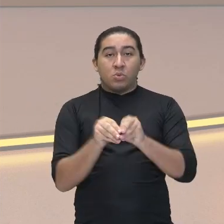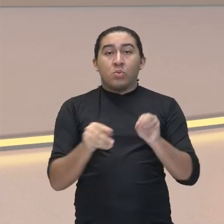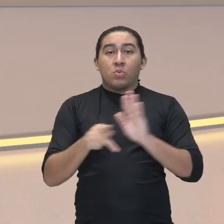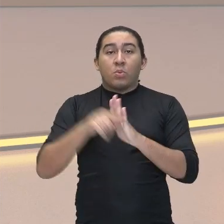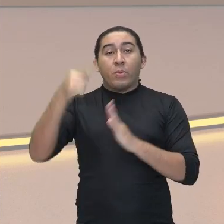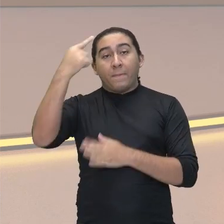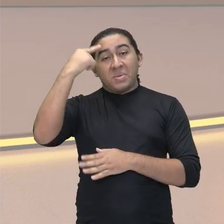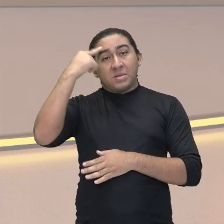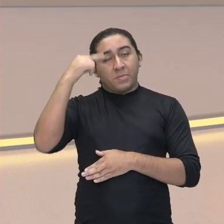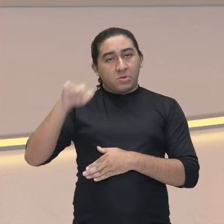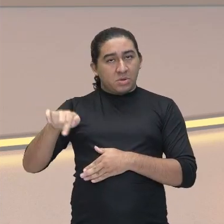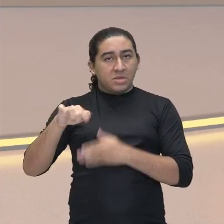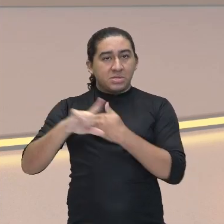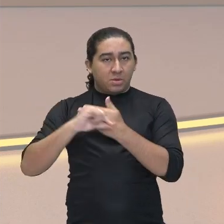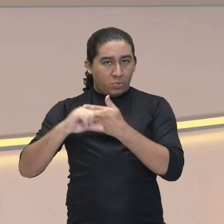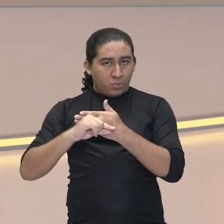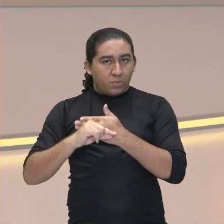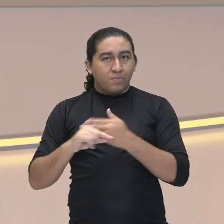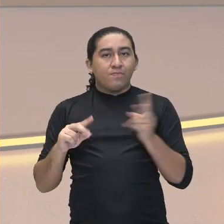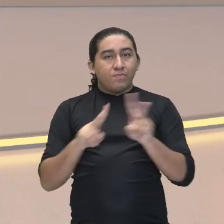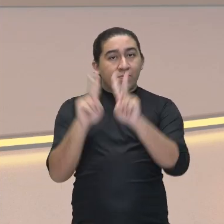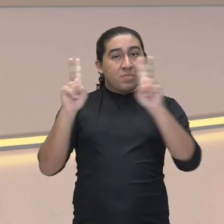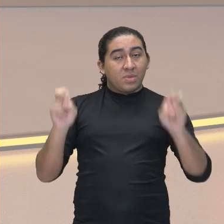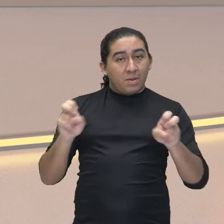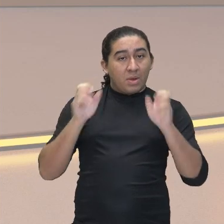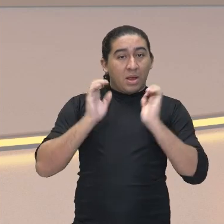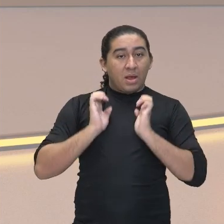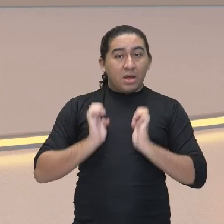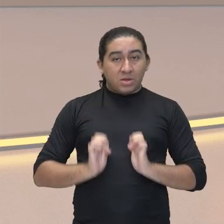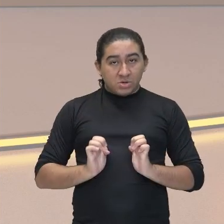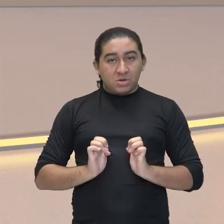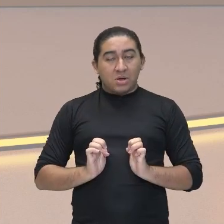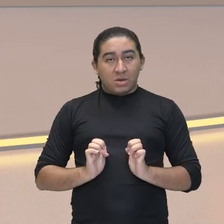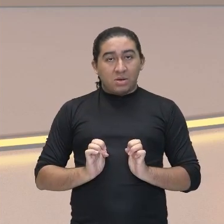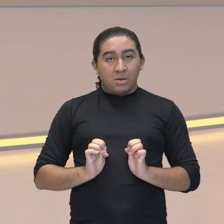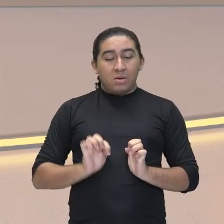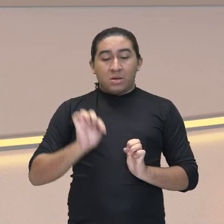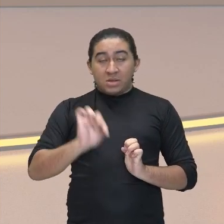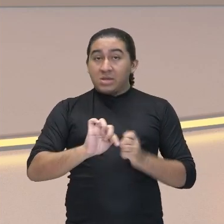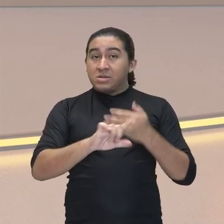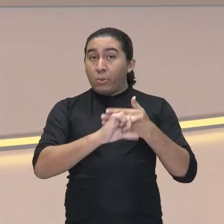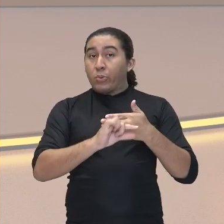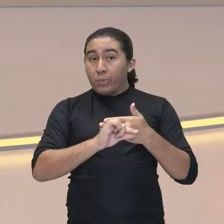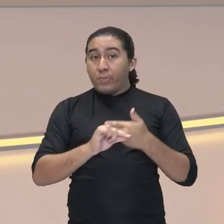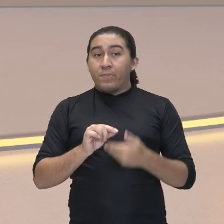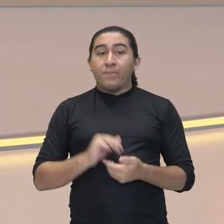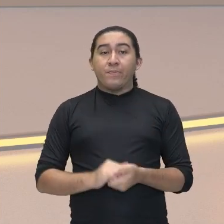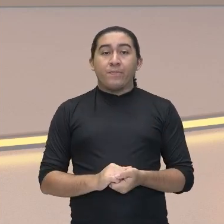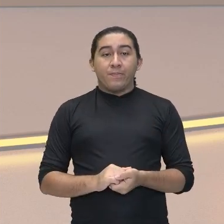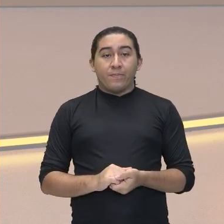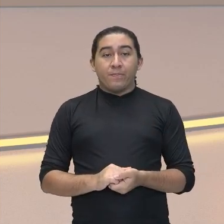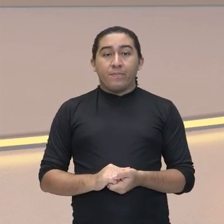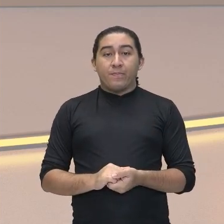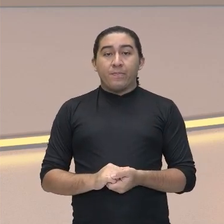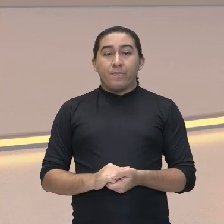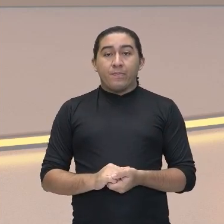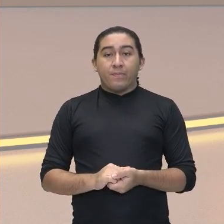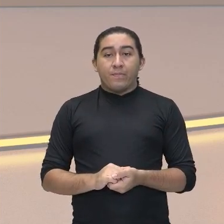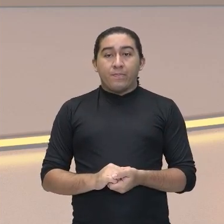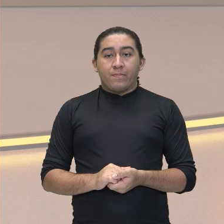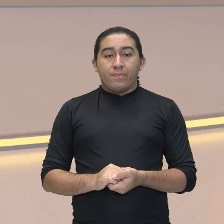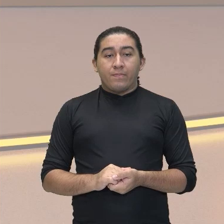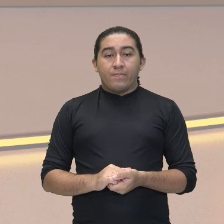desse pensamento sobre a ética em Aristóteles. Então, ser